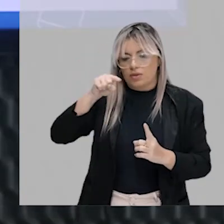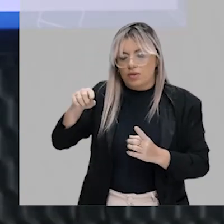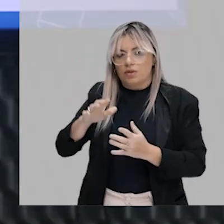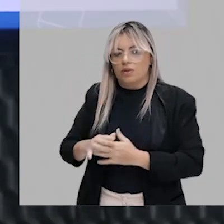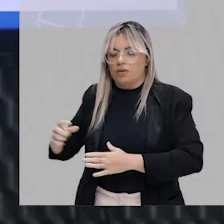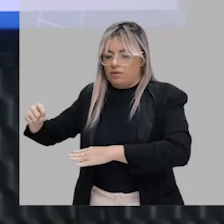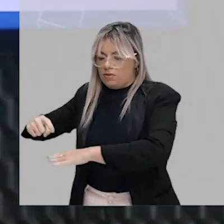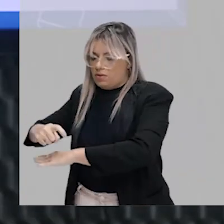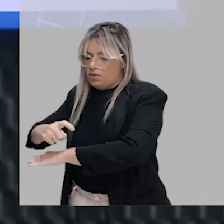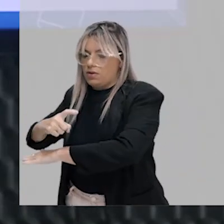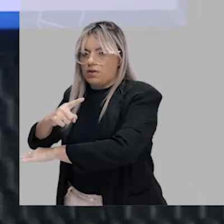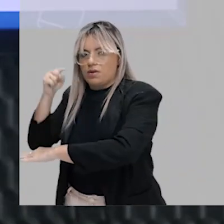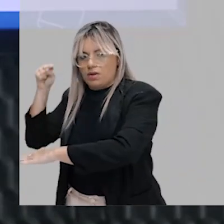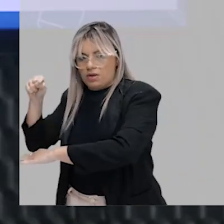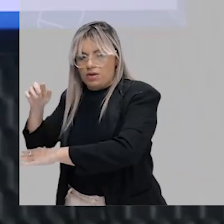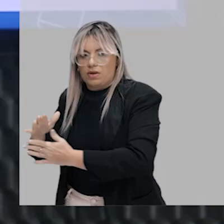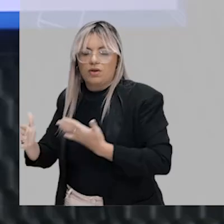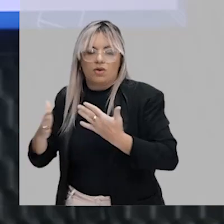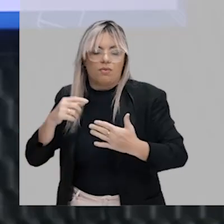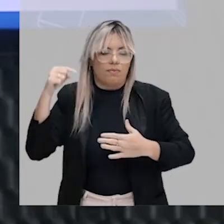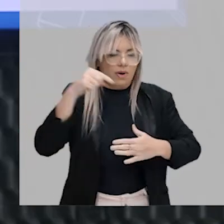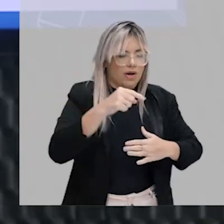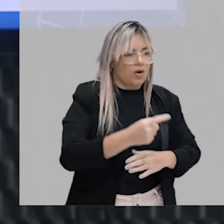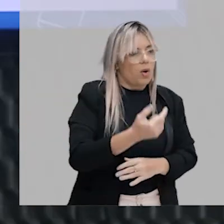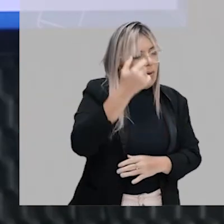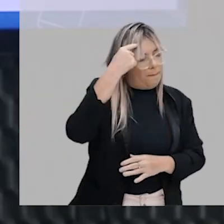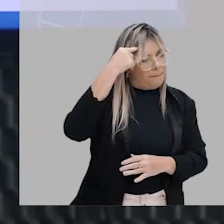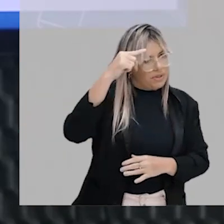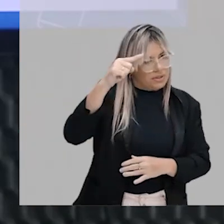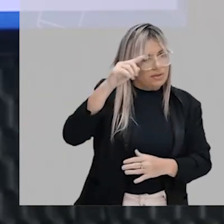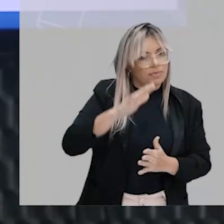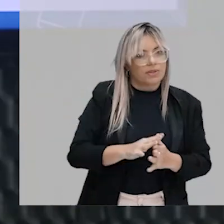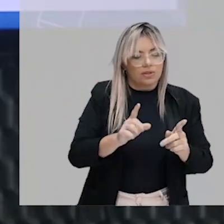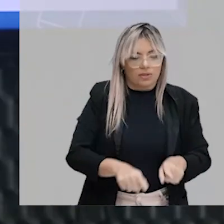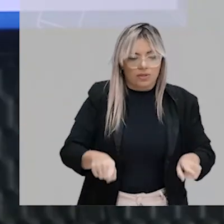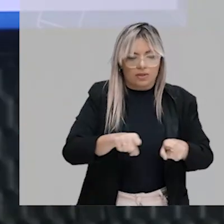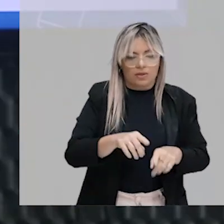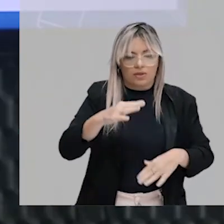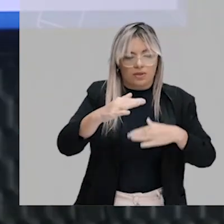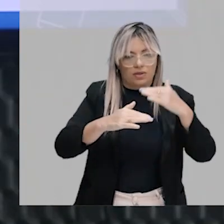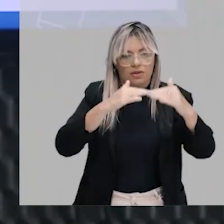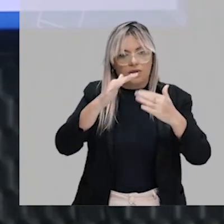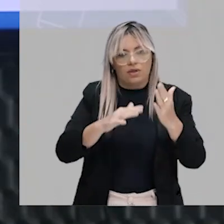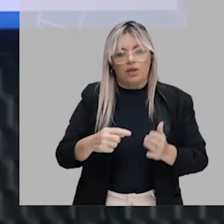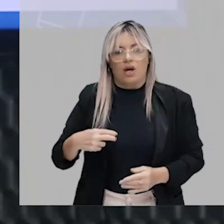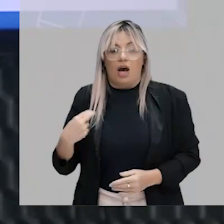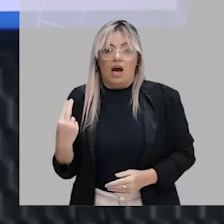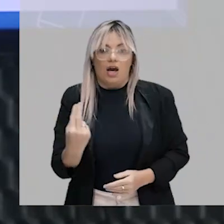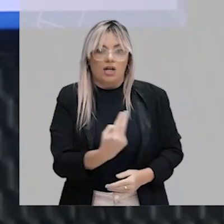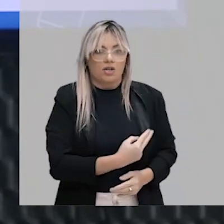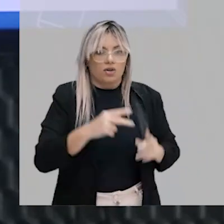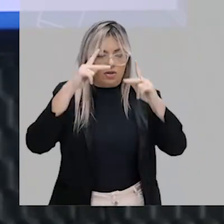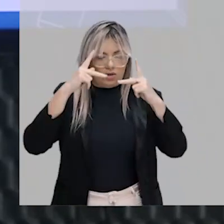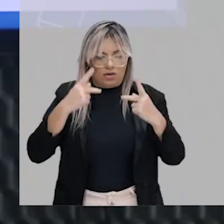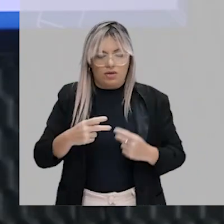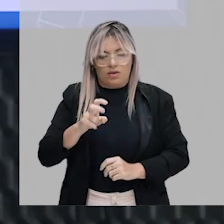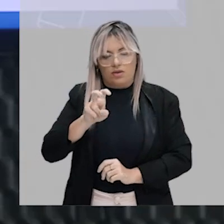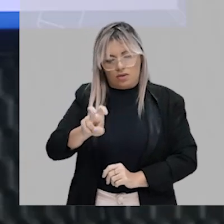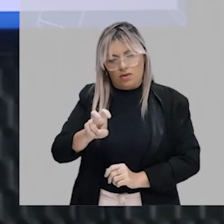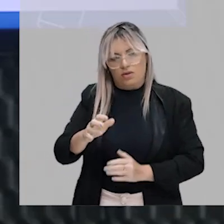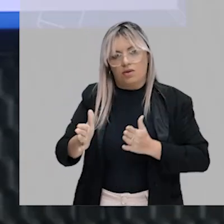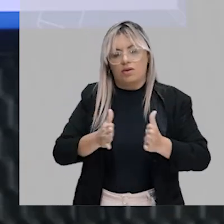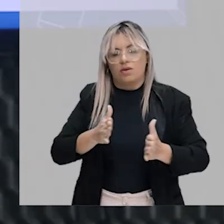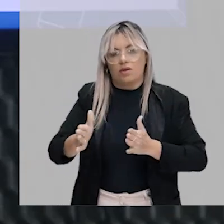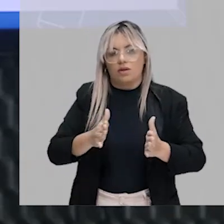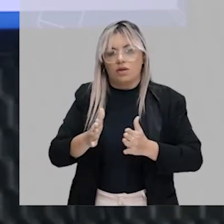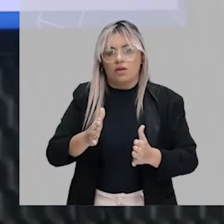pensamento também havia evoluído. Só que a nossa espécie humana evoluiu em 5 etapas, até chegar em nós, que somos